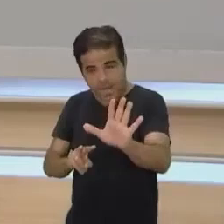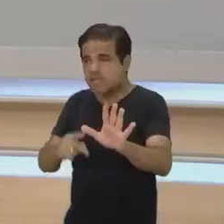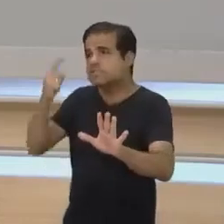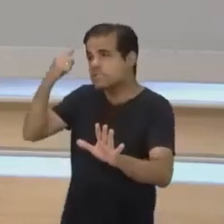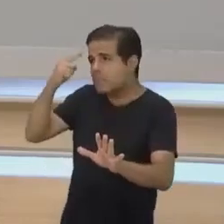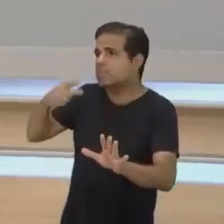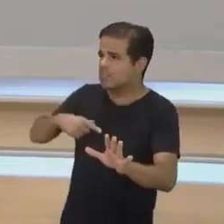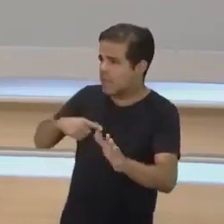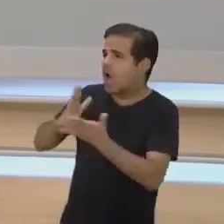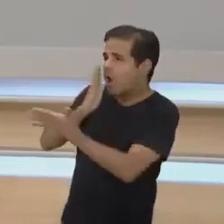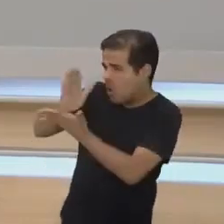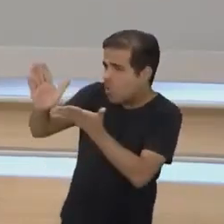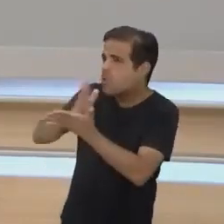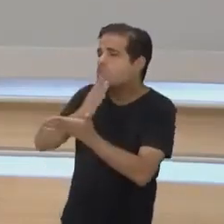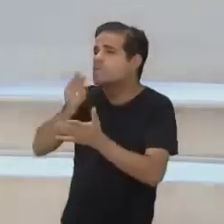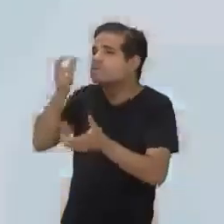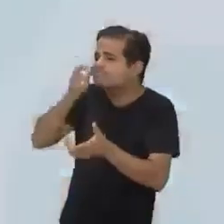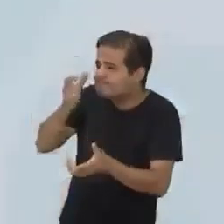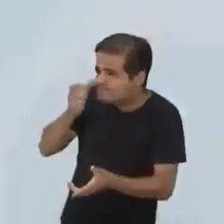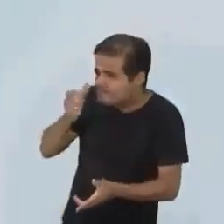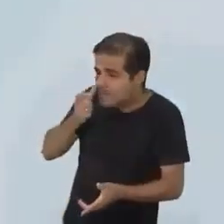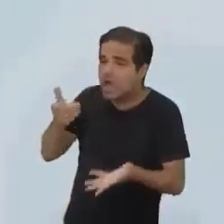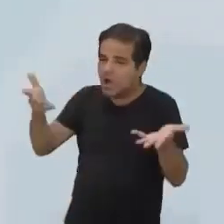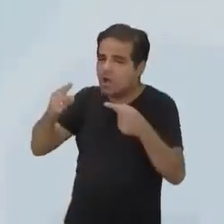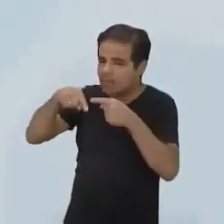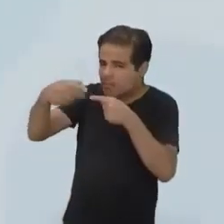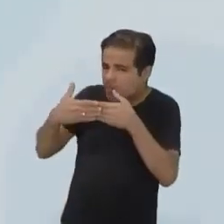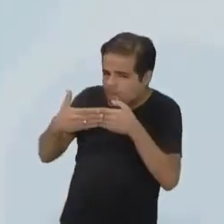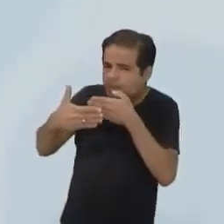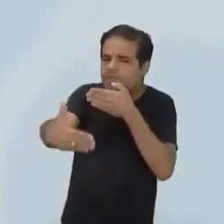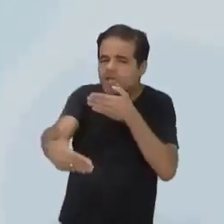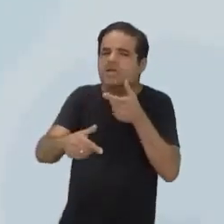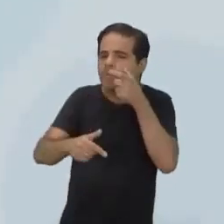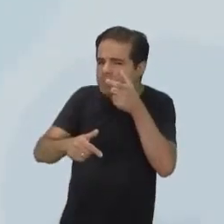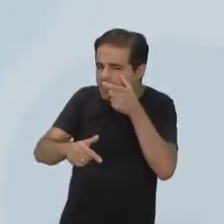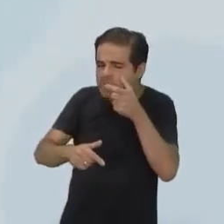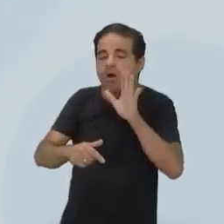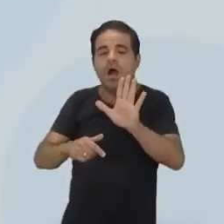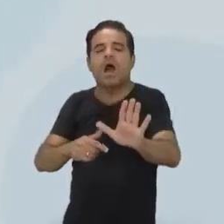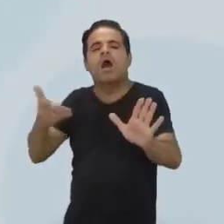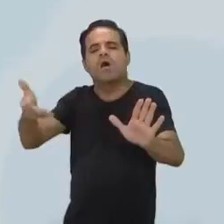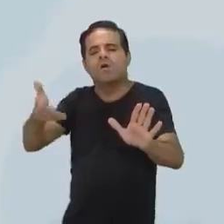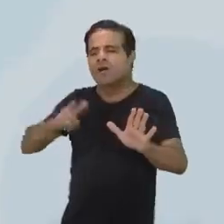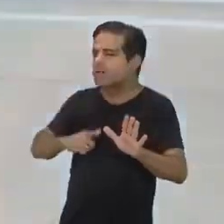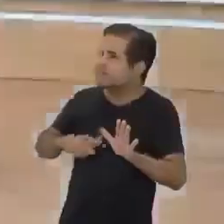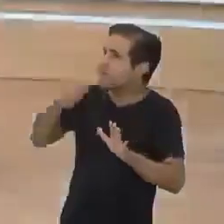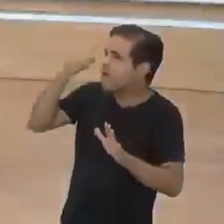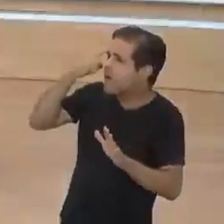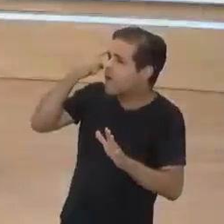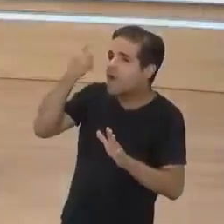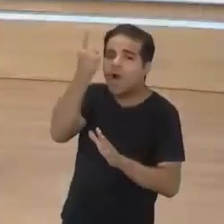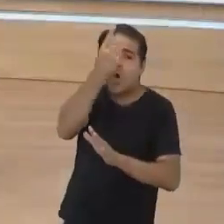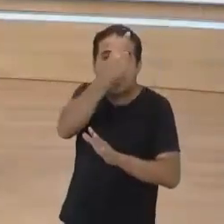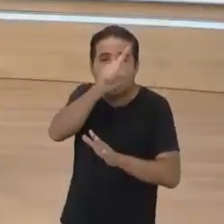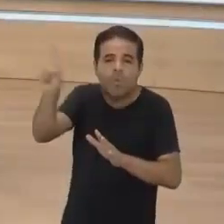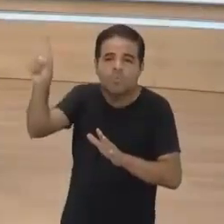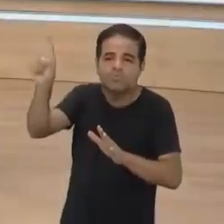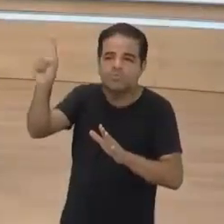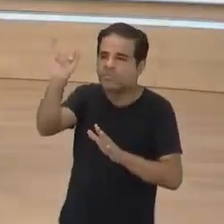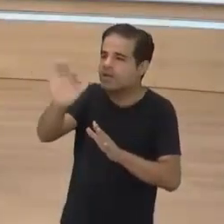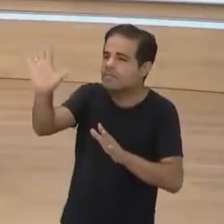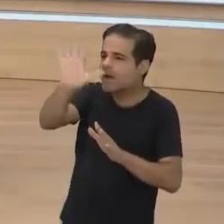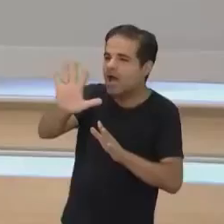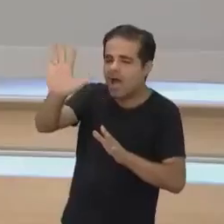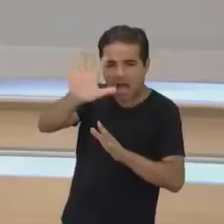gente tem algumas observações que a gente vai fazer mais para frente. Agora a gente tem a nossa última